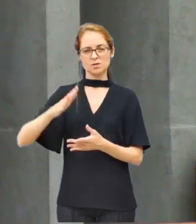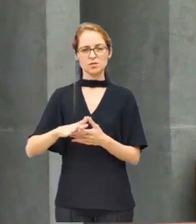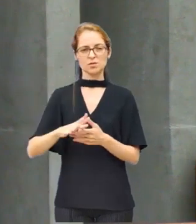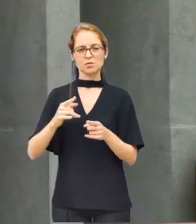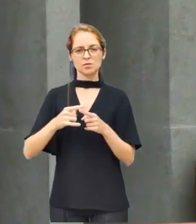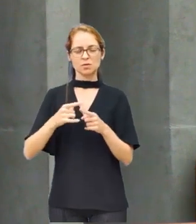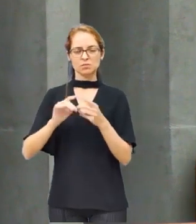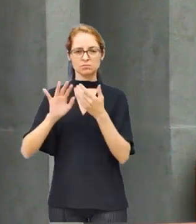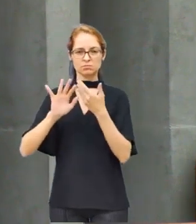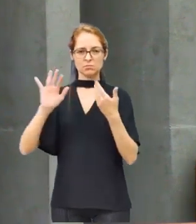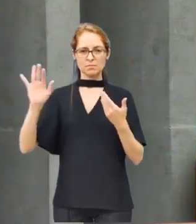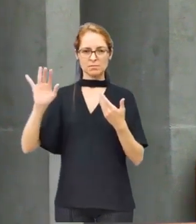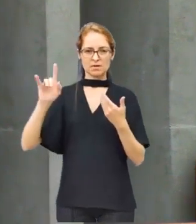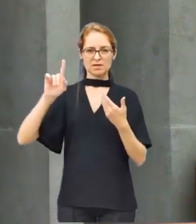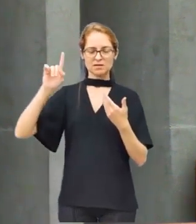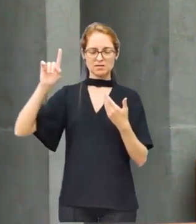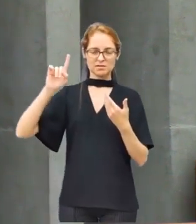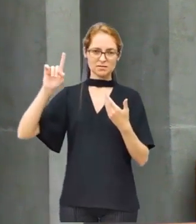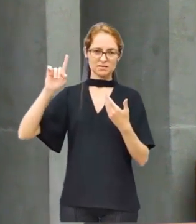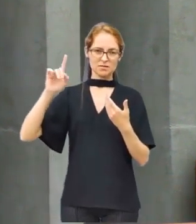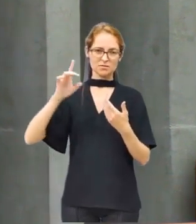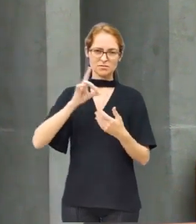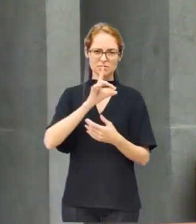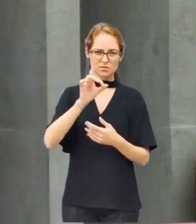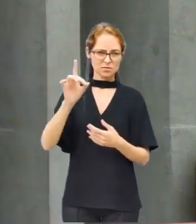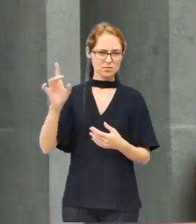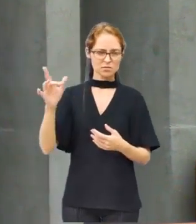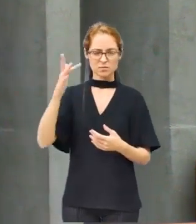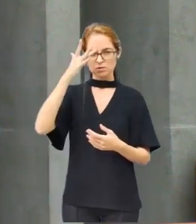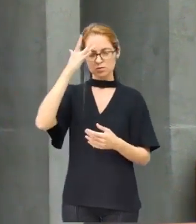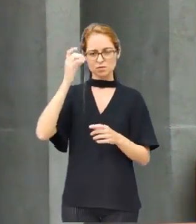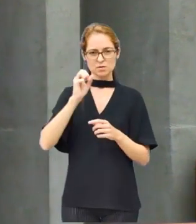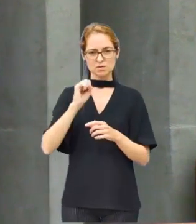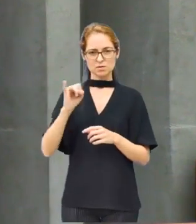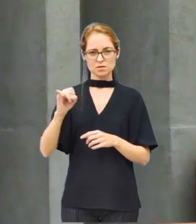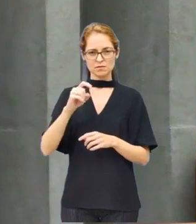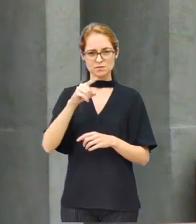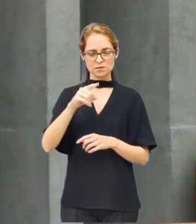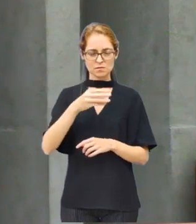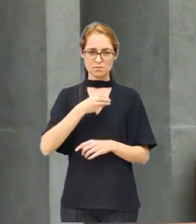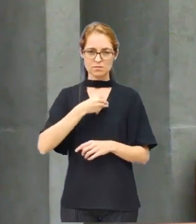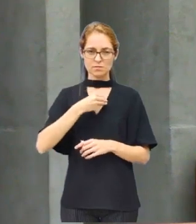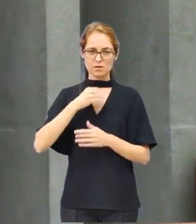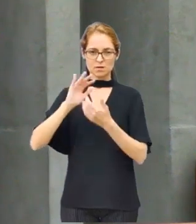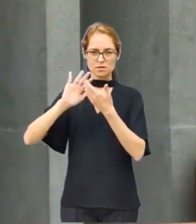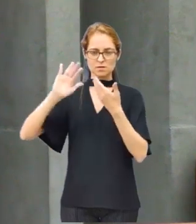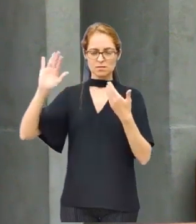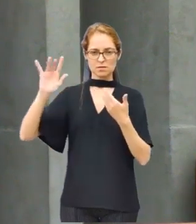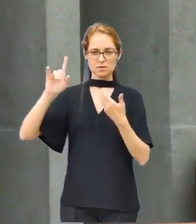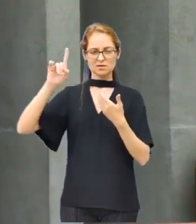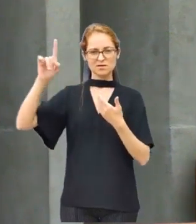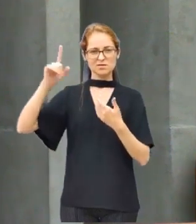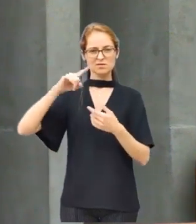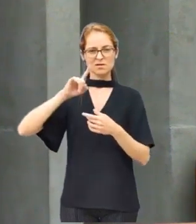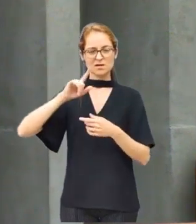Deus. Mas ele também encontra um terceiro tipo de morte, que é a morte eterna. Essa